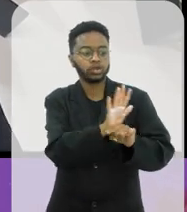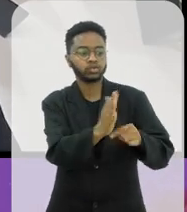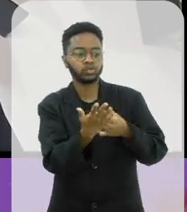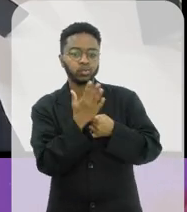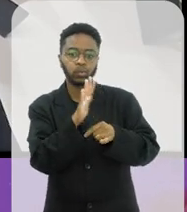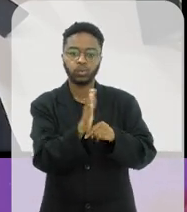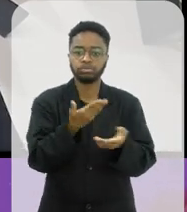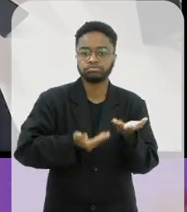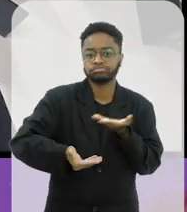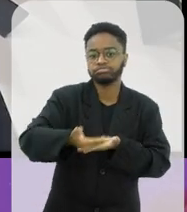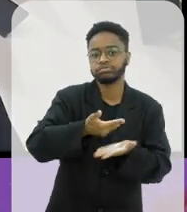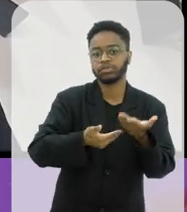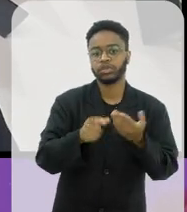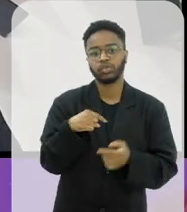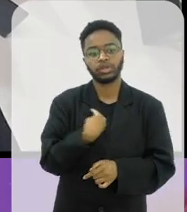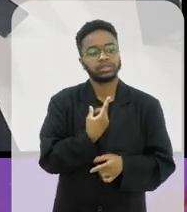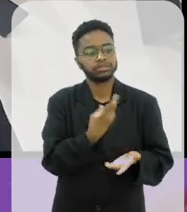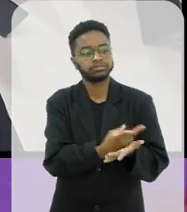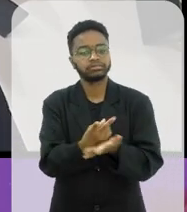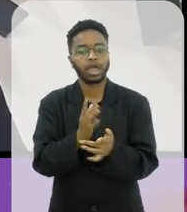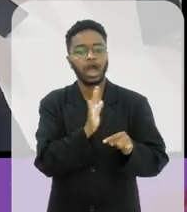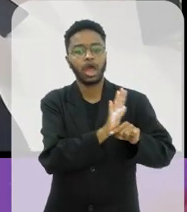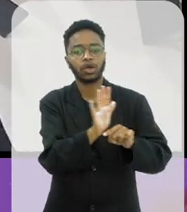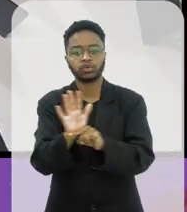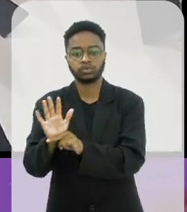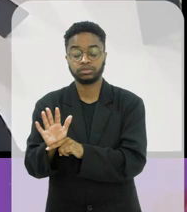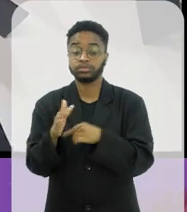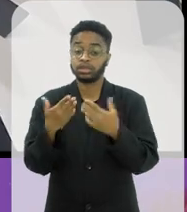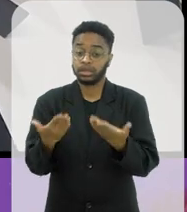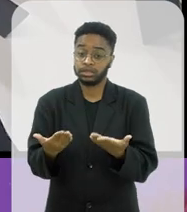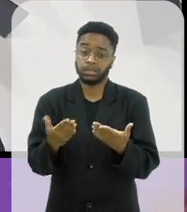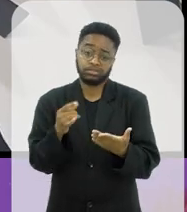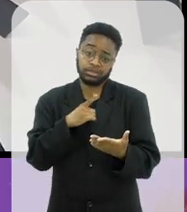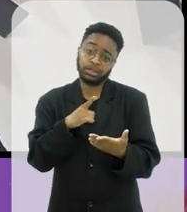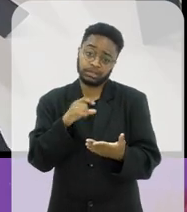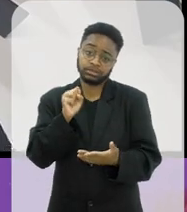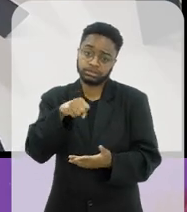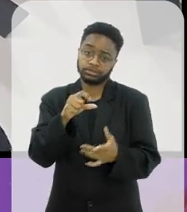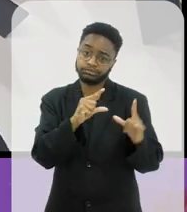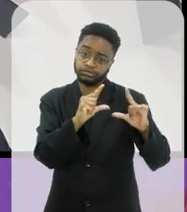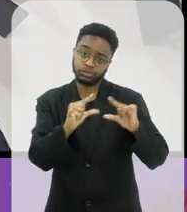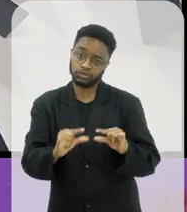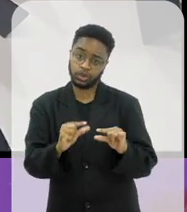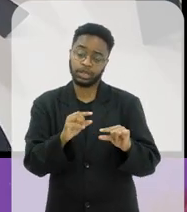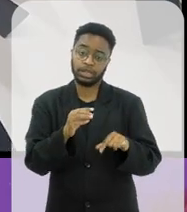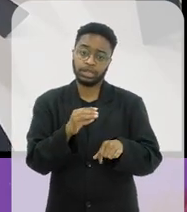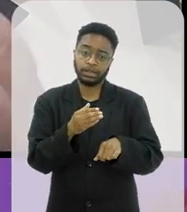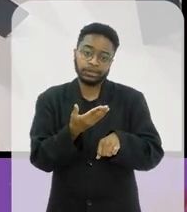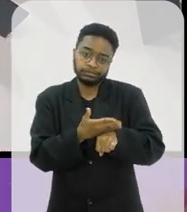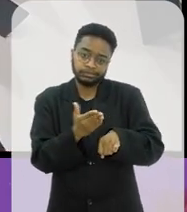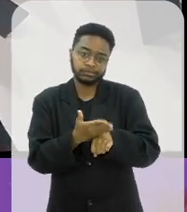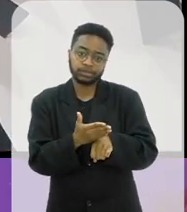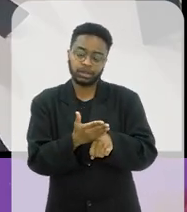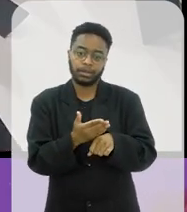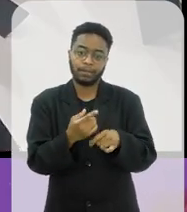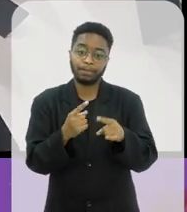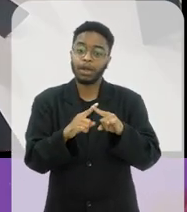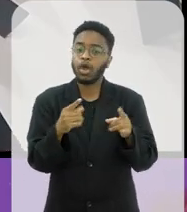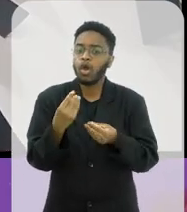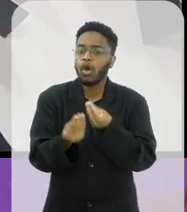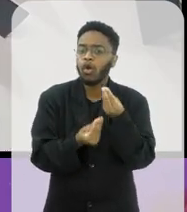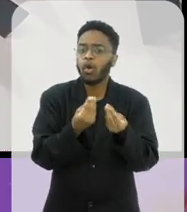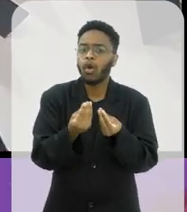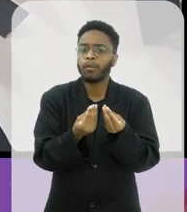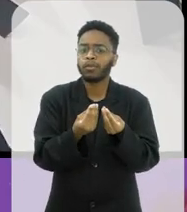ajudo você, você me ajuda, a gente ajuda os outros. Então, o declínio técnico vai acontecer. Mas como é que você tira